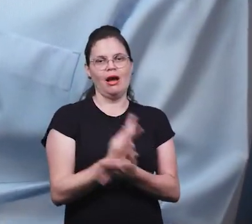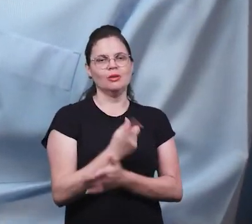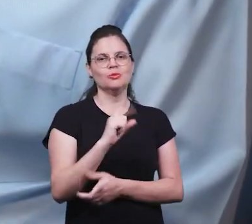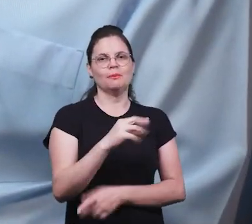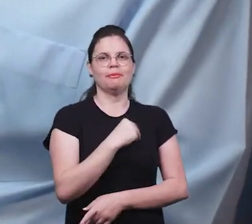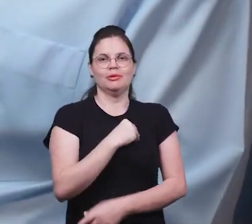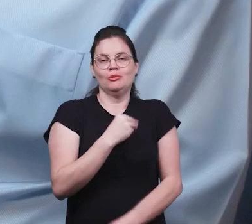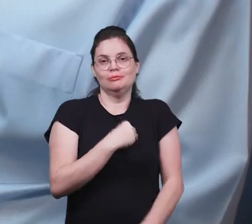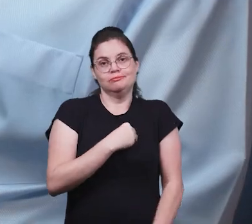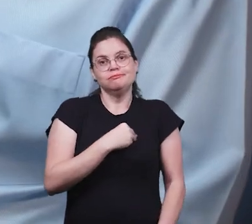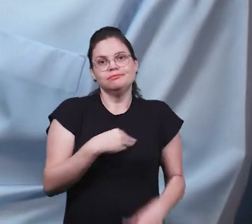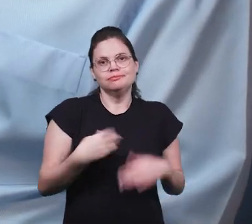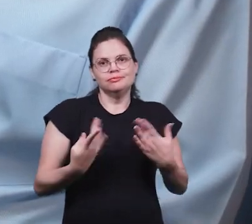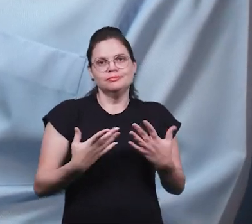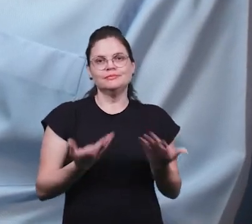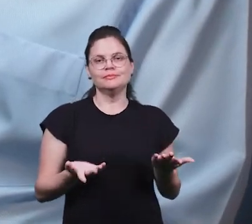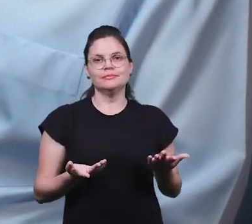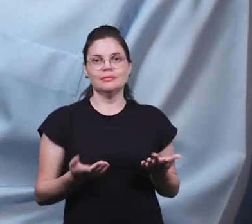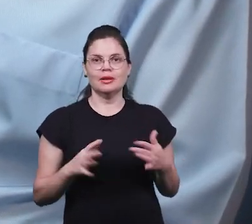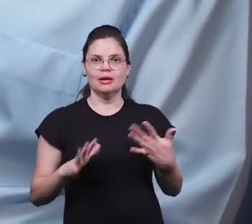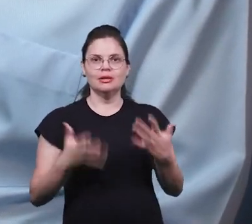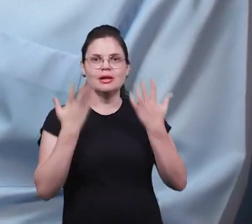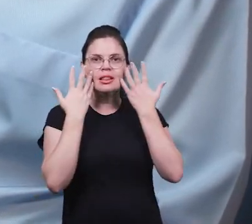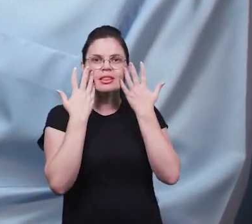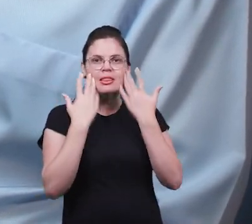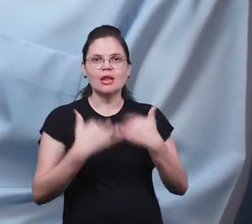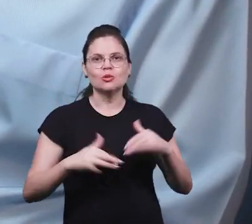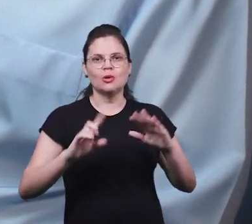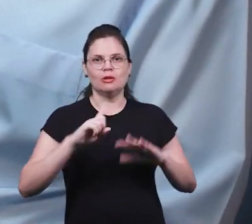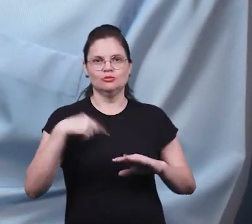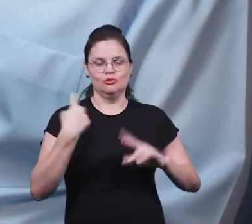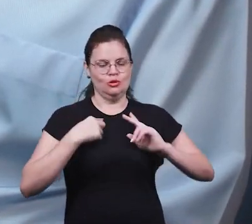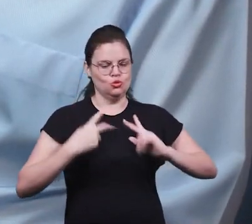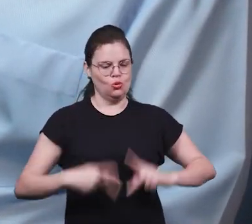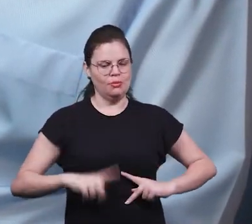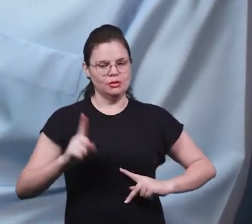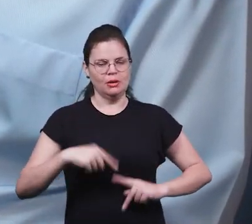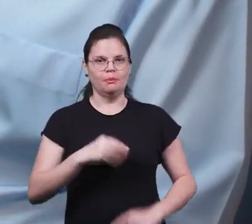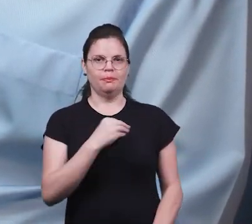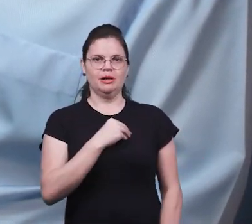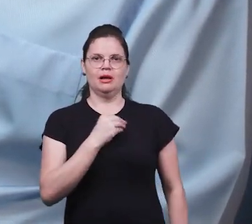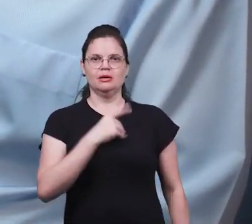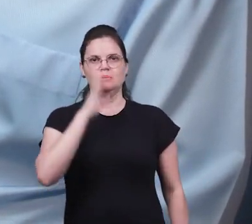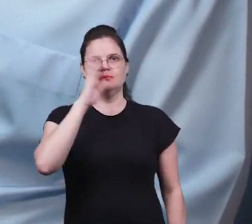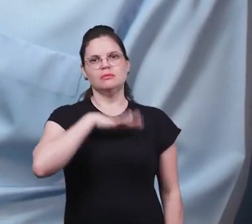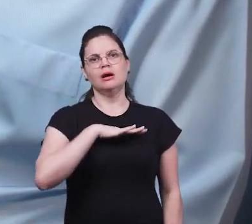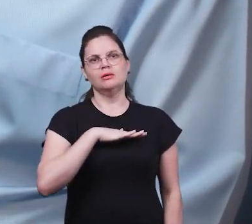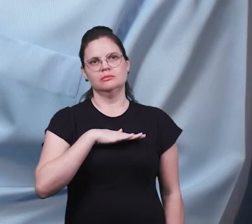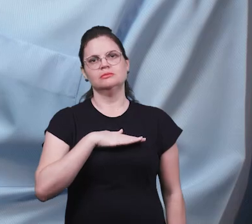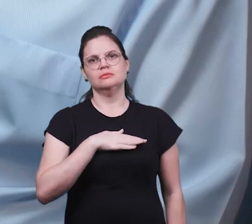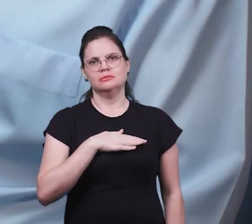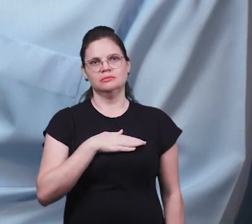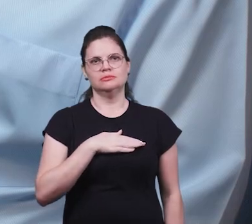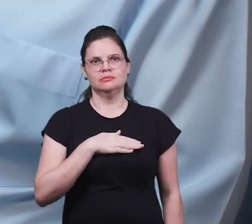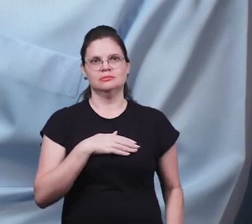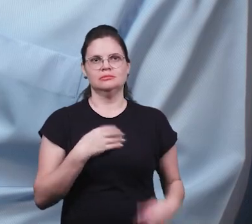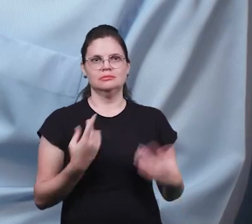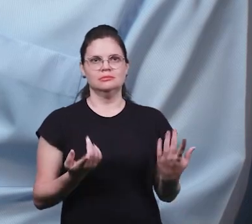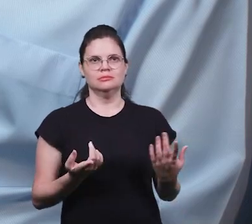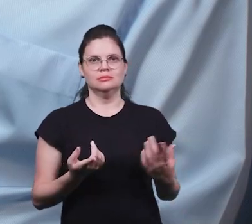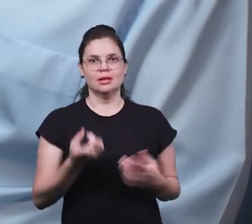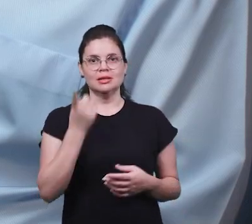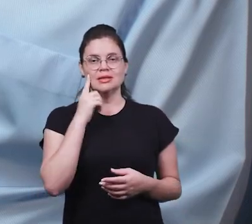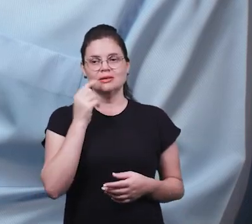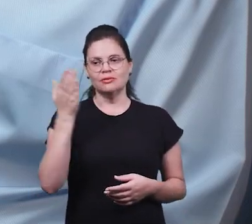E a natureza, a Bíblia fala isso, a natureza do homem, a inclinação do homem é má, né? Se encontra um homem extraordinário como o